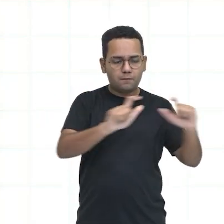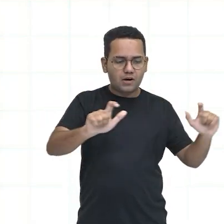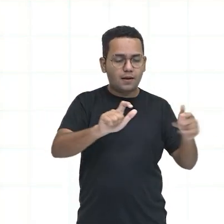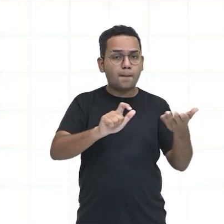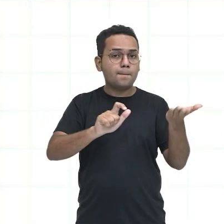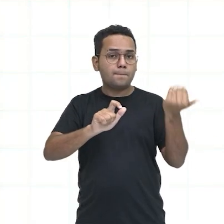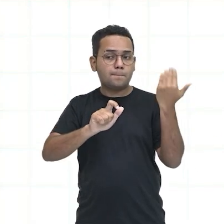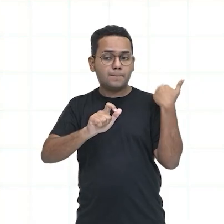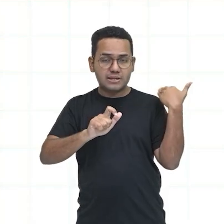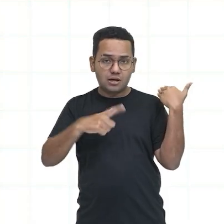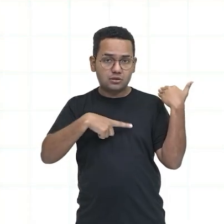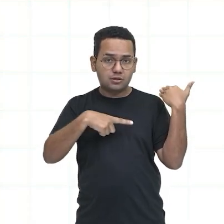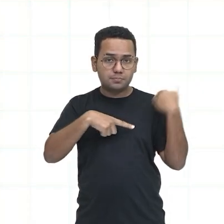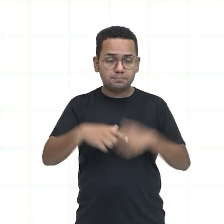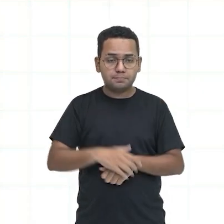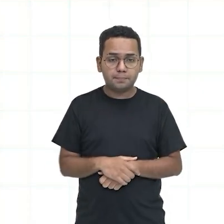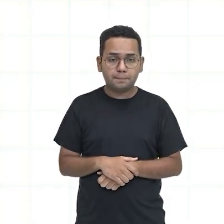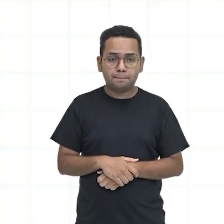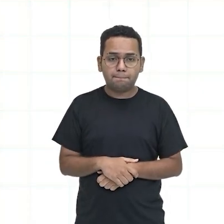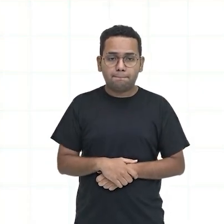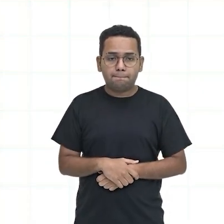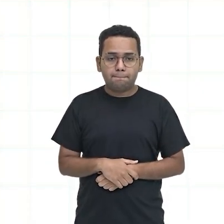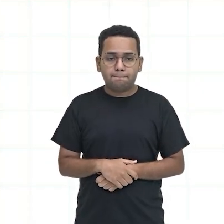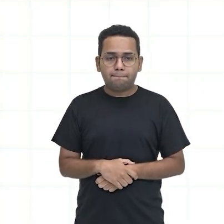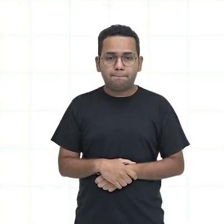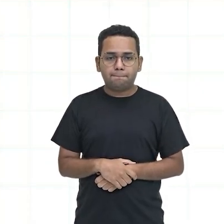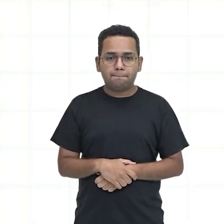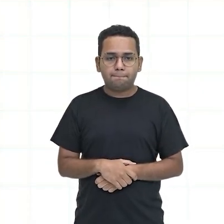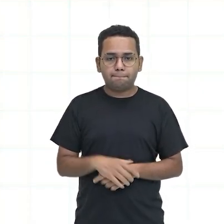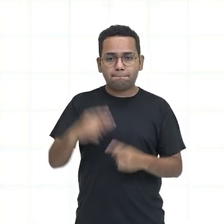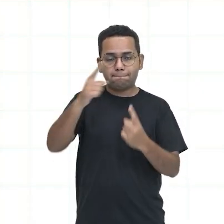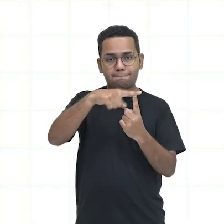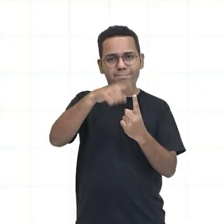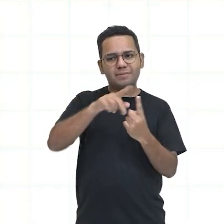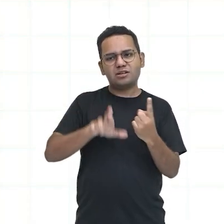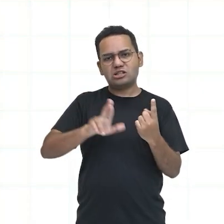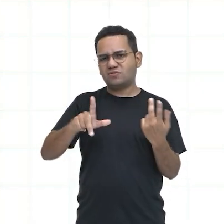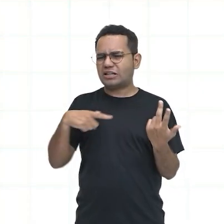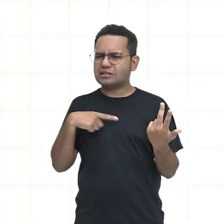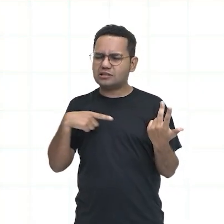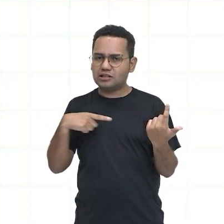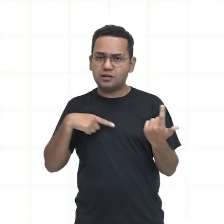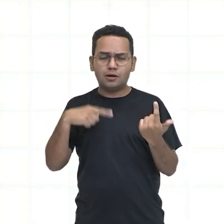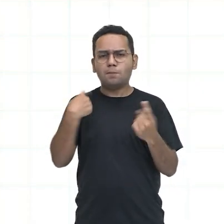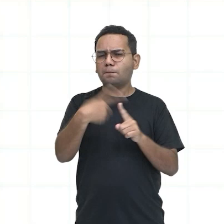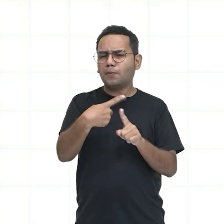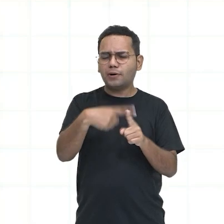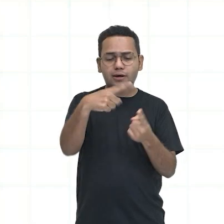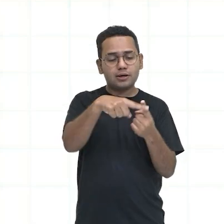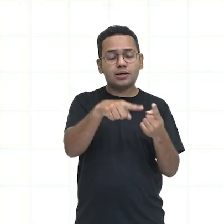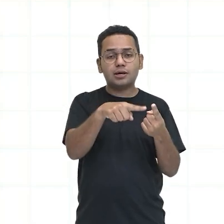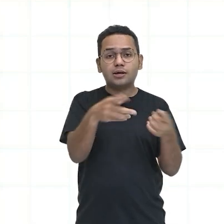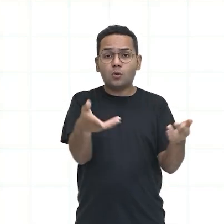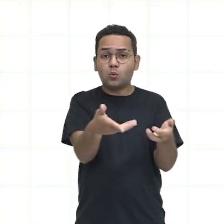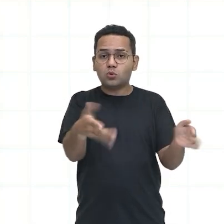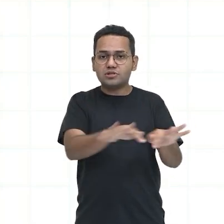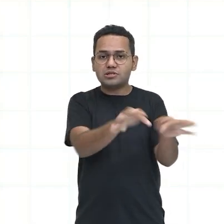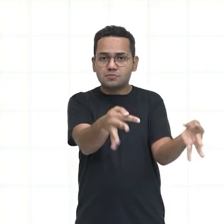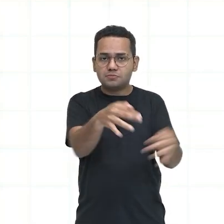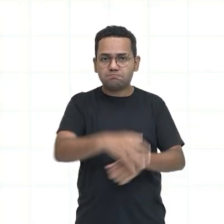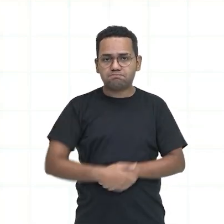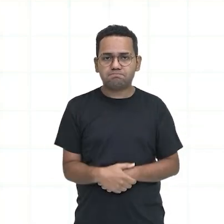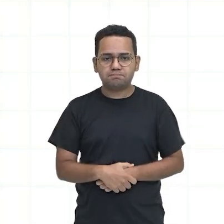aqui já tem a primeira diferença em relação à oração condicional do tipo 1, que tem a primeira oração no